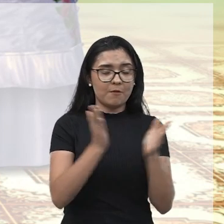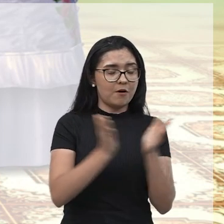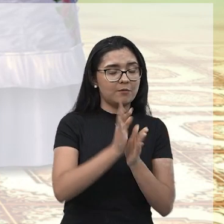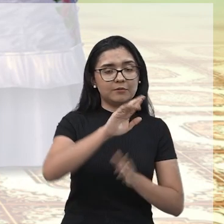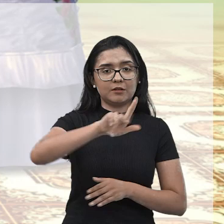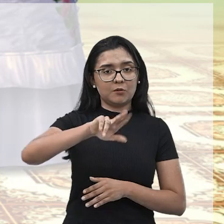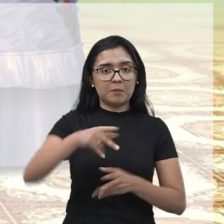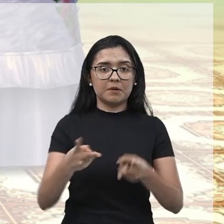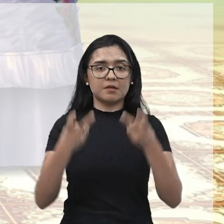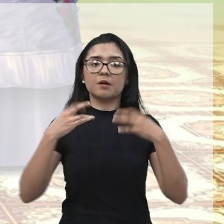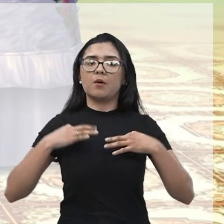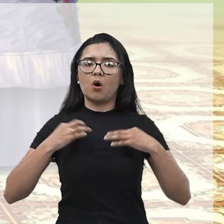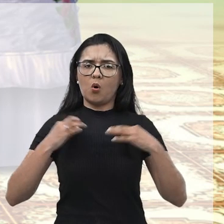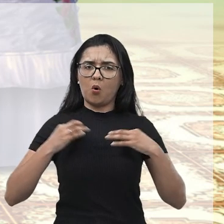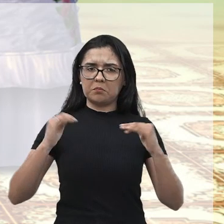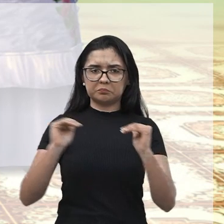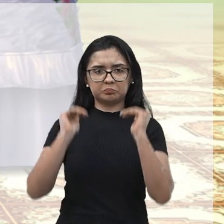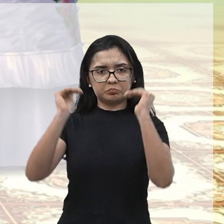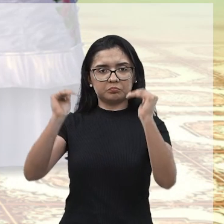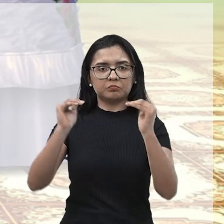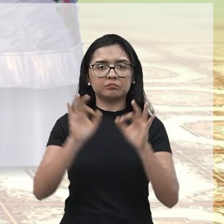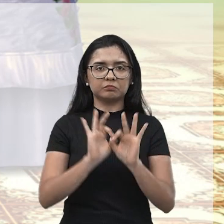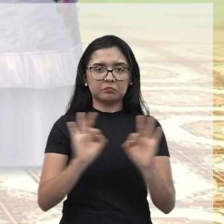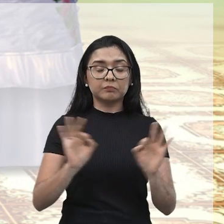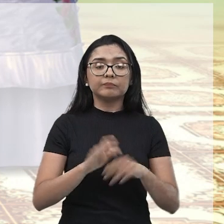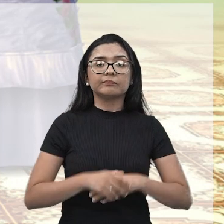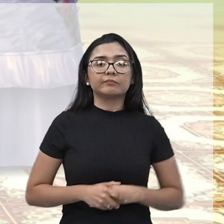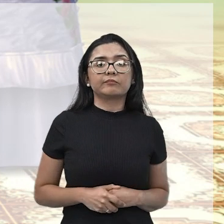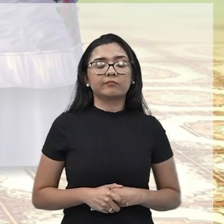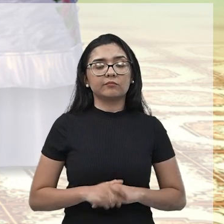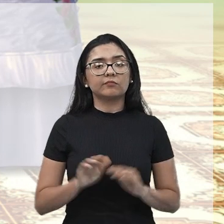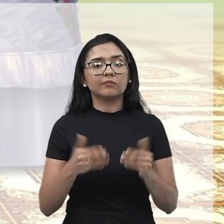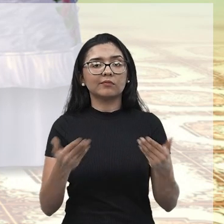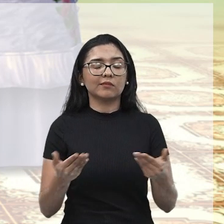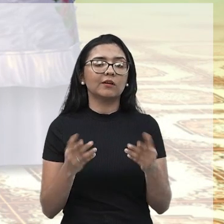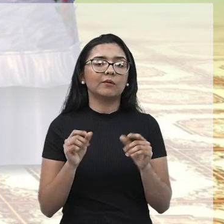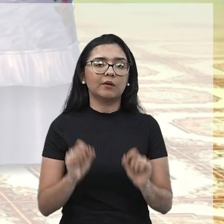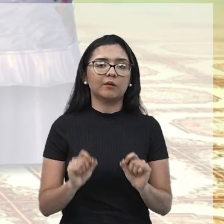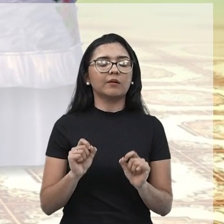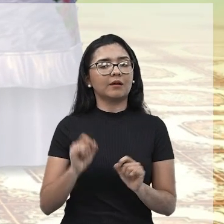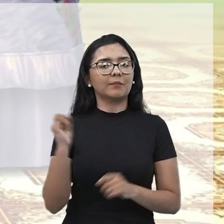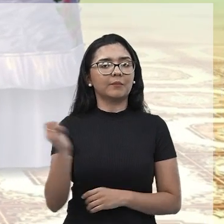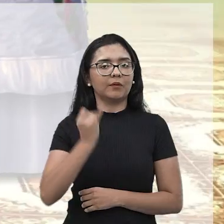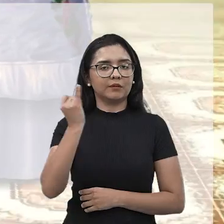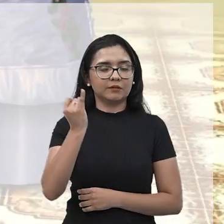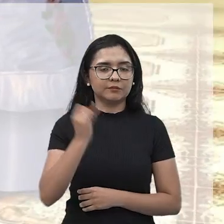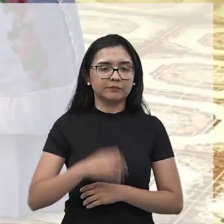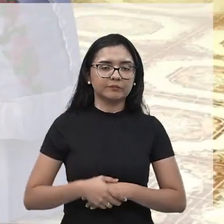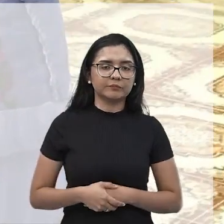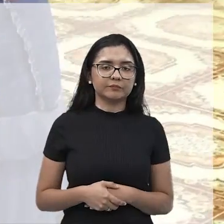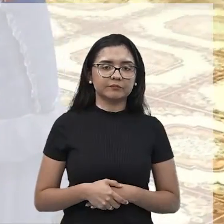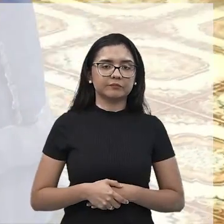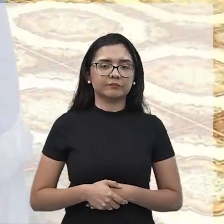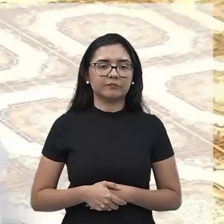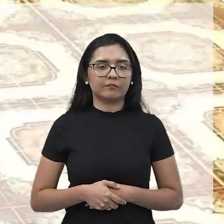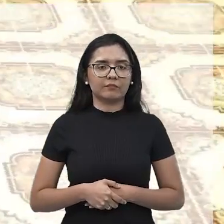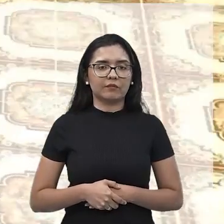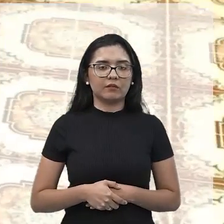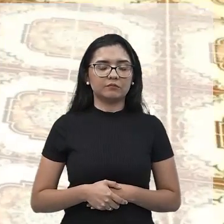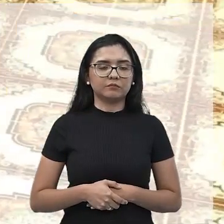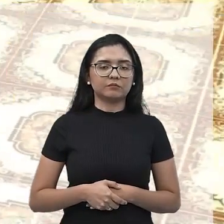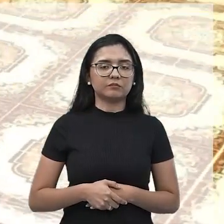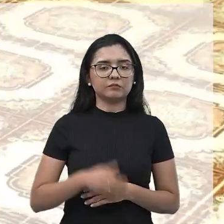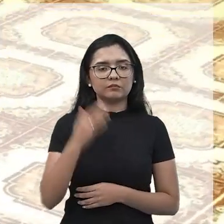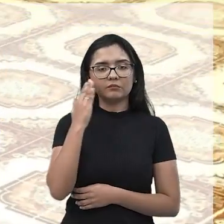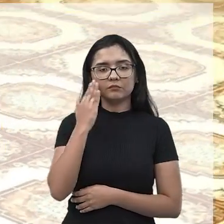deles, mais sofisticadas. Então, tudo isso é importante. Olha só. Aqui